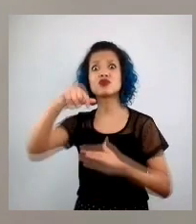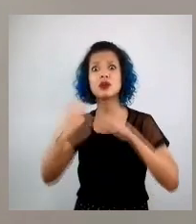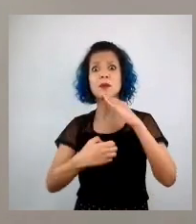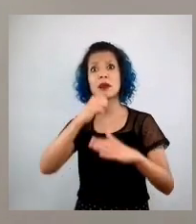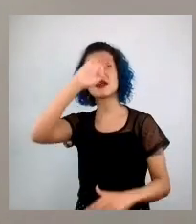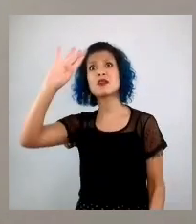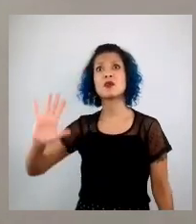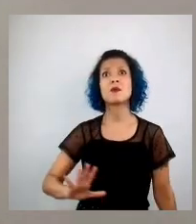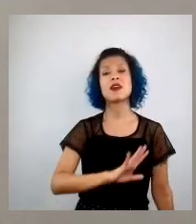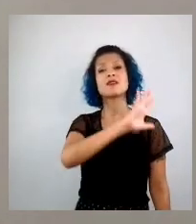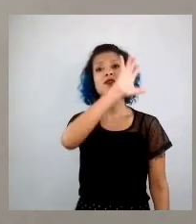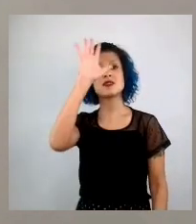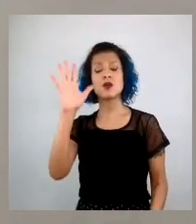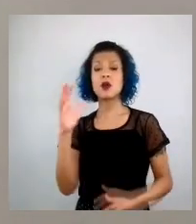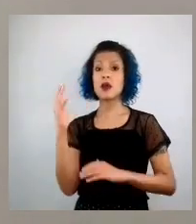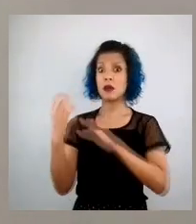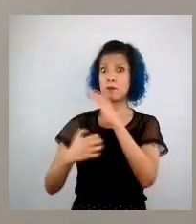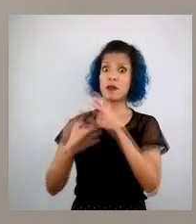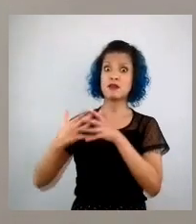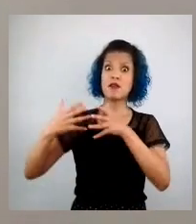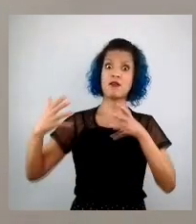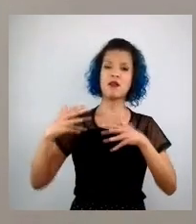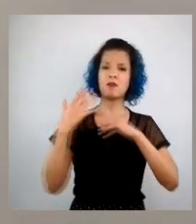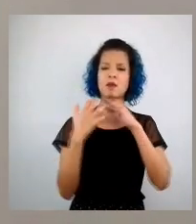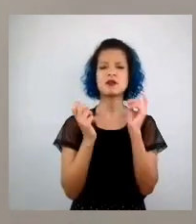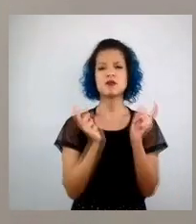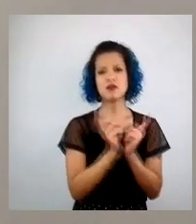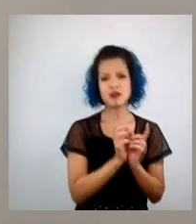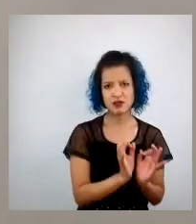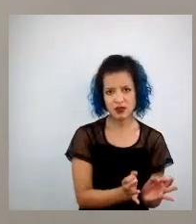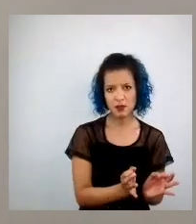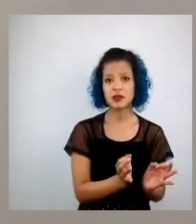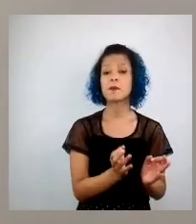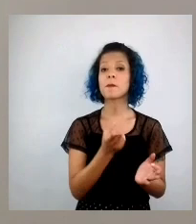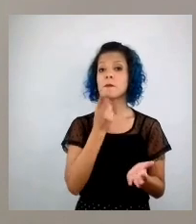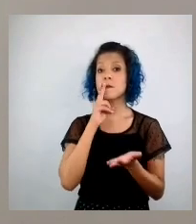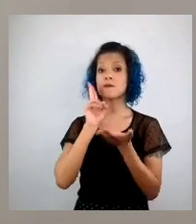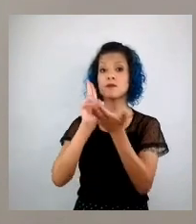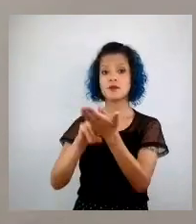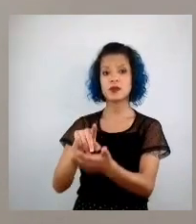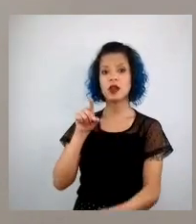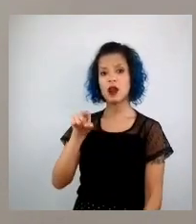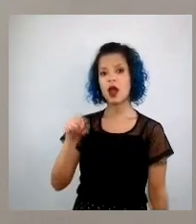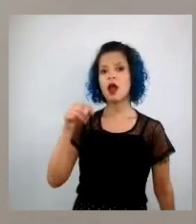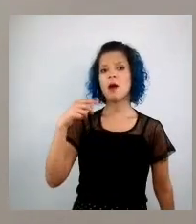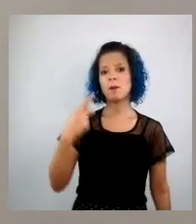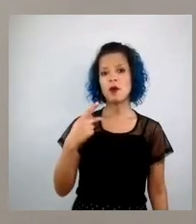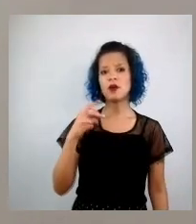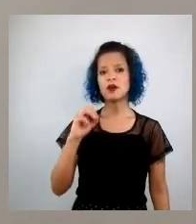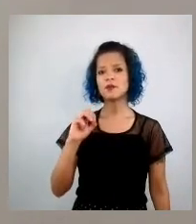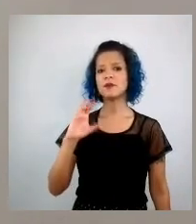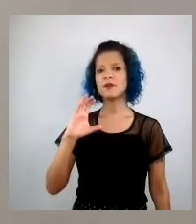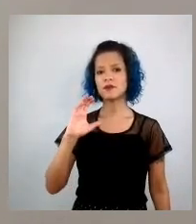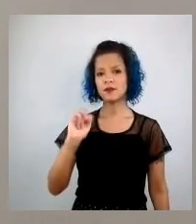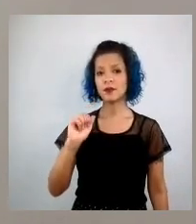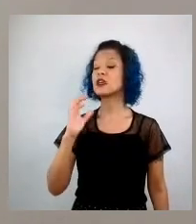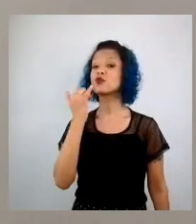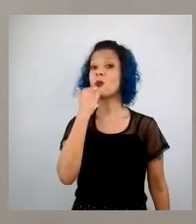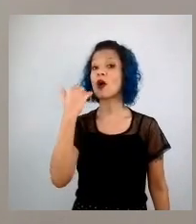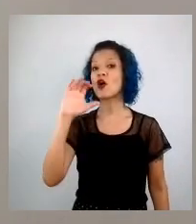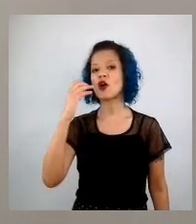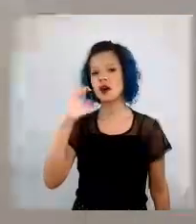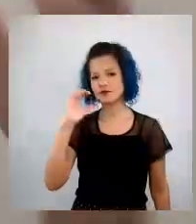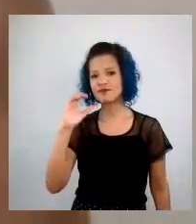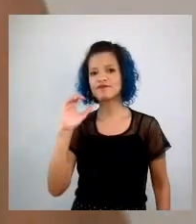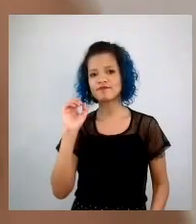às menores. E a minha carta de recomendação chegou na Coca e o Diego encaminhou para o RH. E aí eu fui contratada. Só que